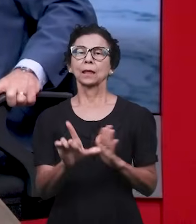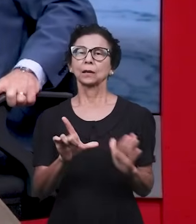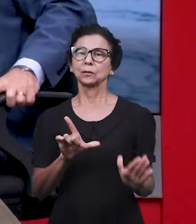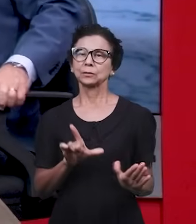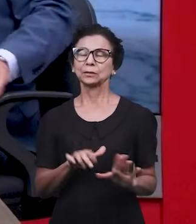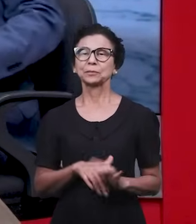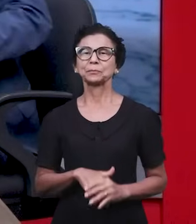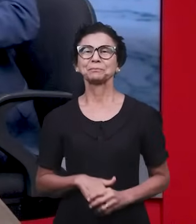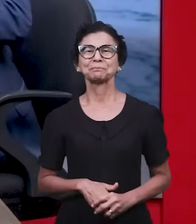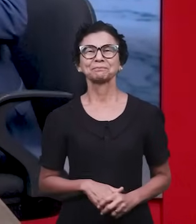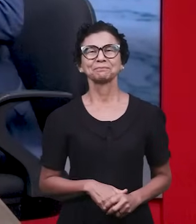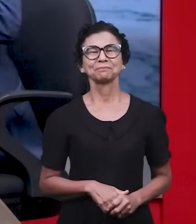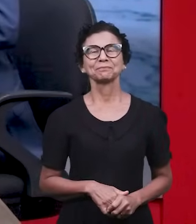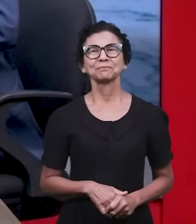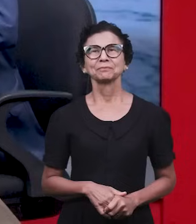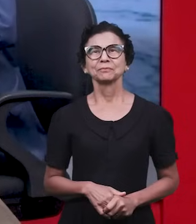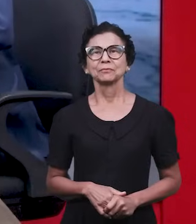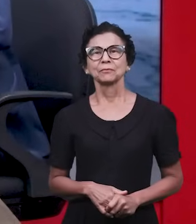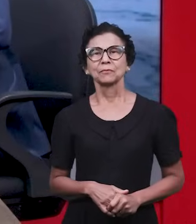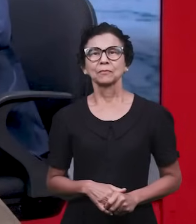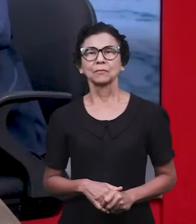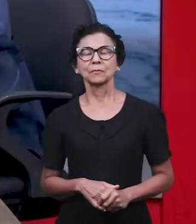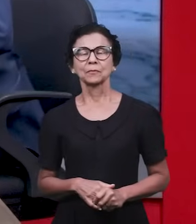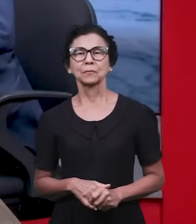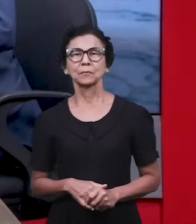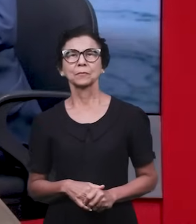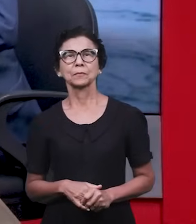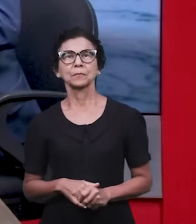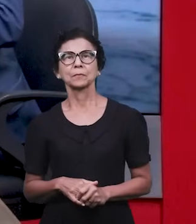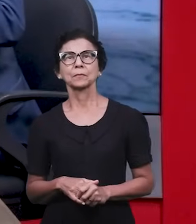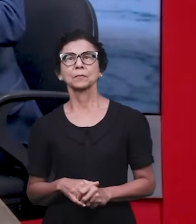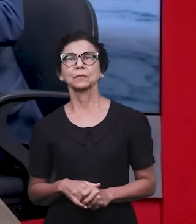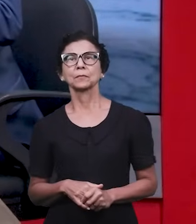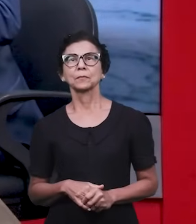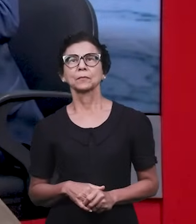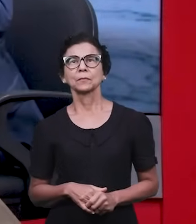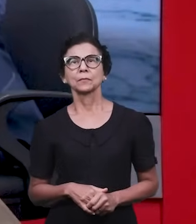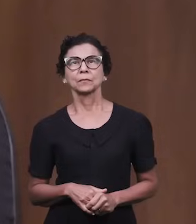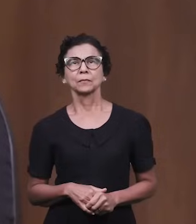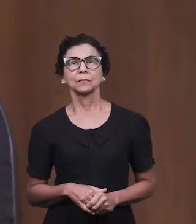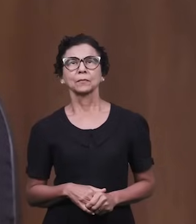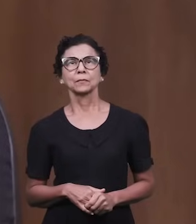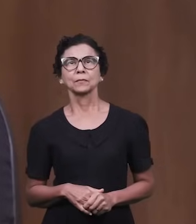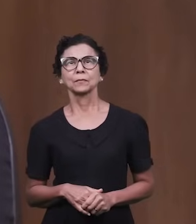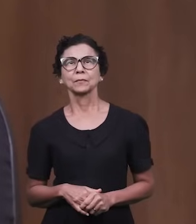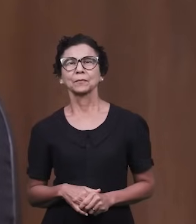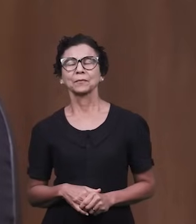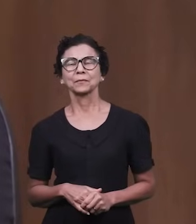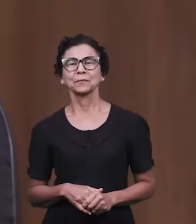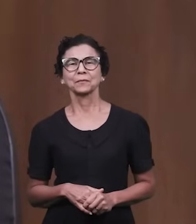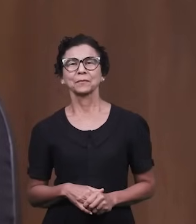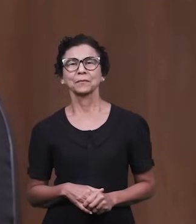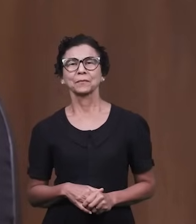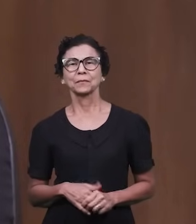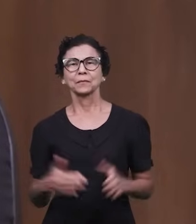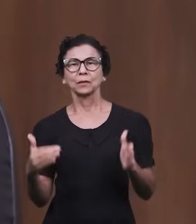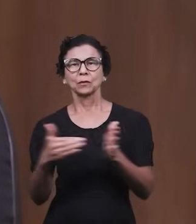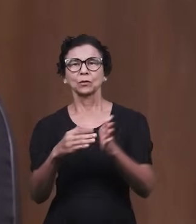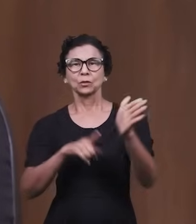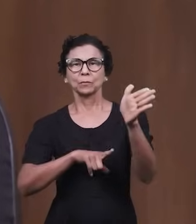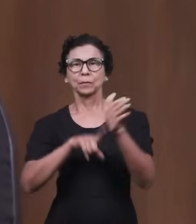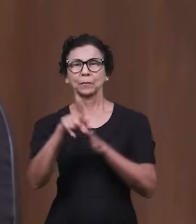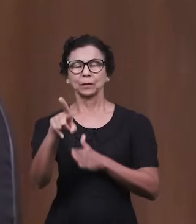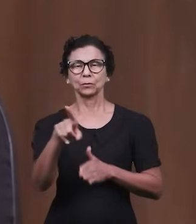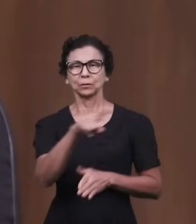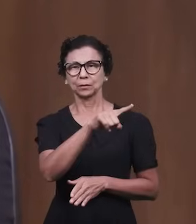do encerramento, eu vou fazer uma última pergunta. Aliás, não é minha, a pergunta é do espectador,